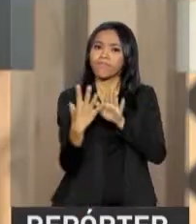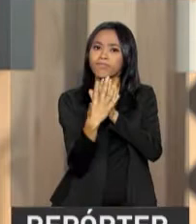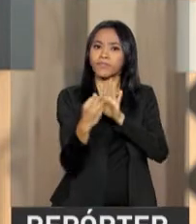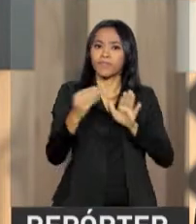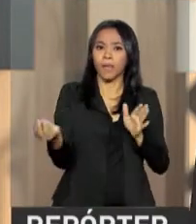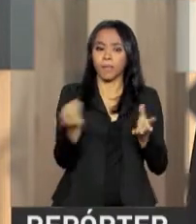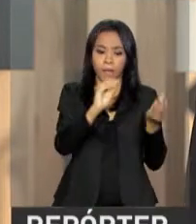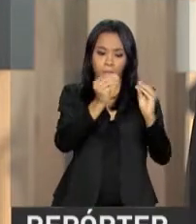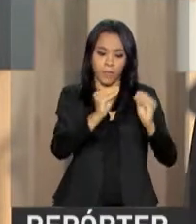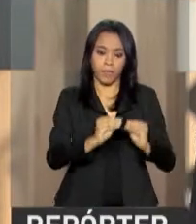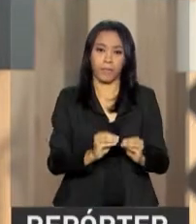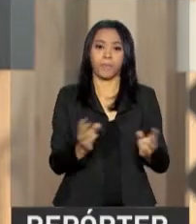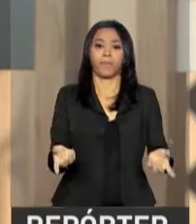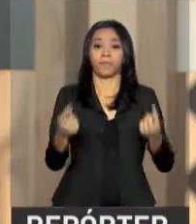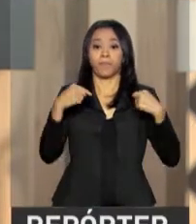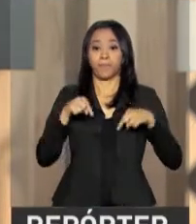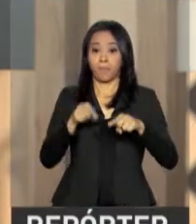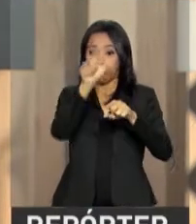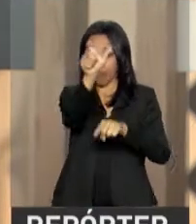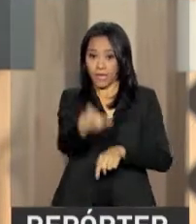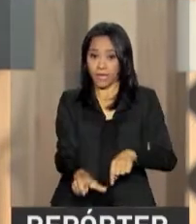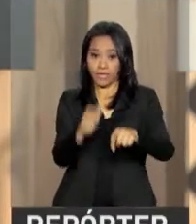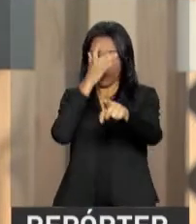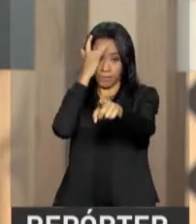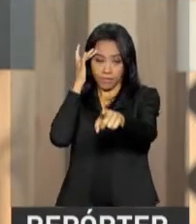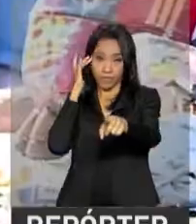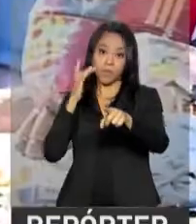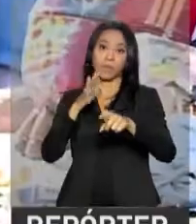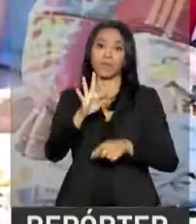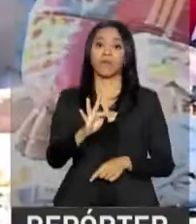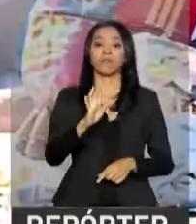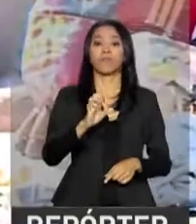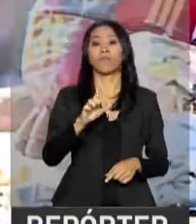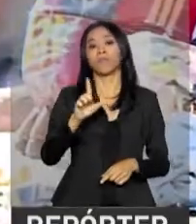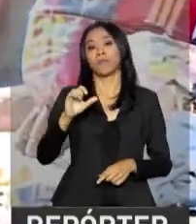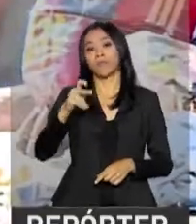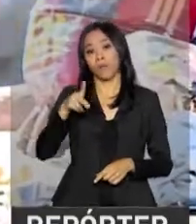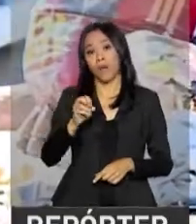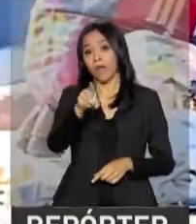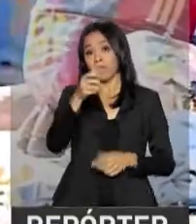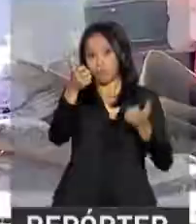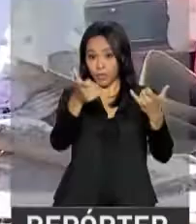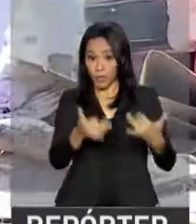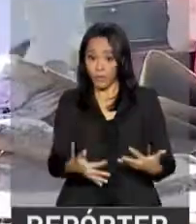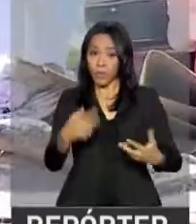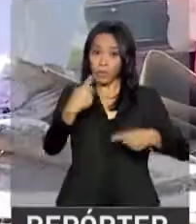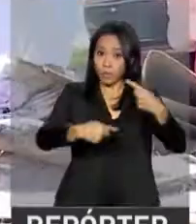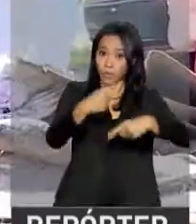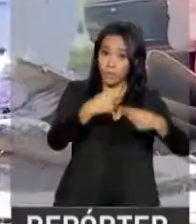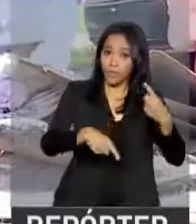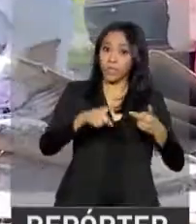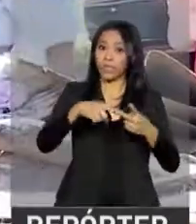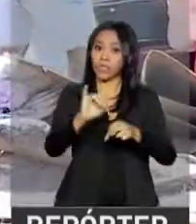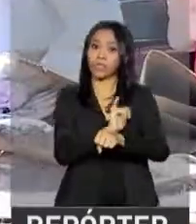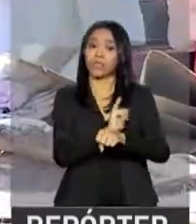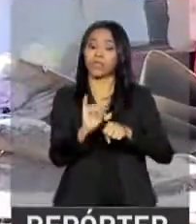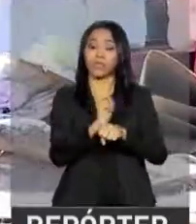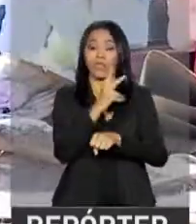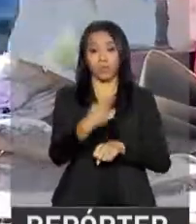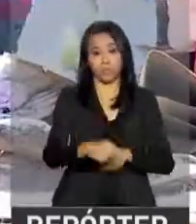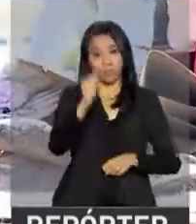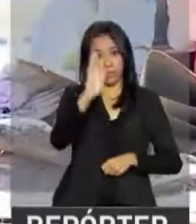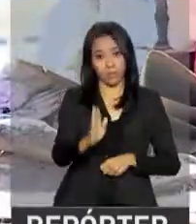comissário das nações unidas para refugiados filippo grandi destacou as políticas e as ações brasileiras de proteção aos imigrantes